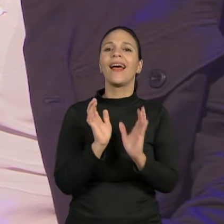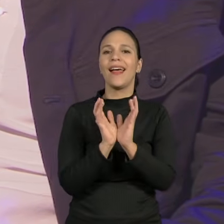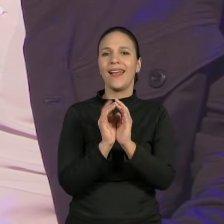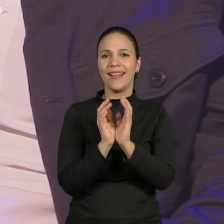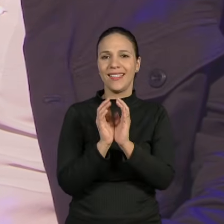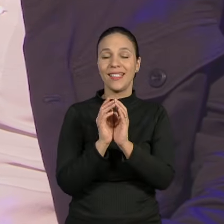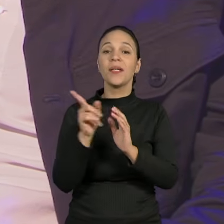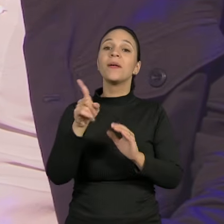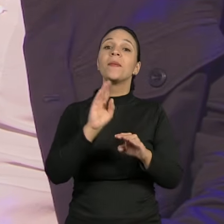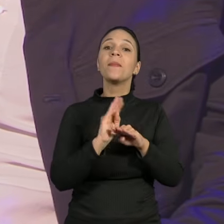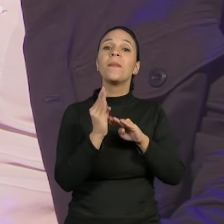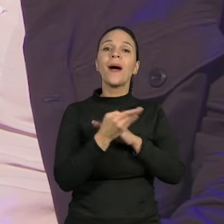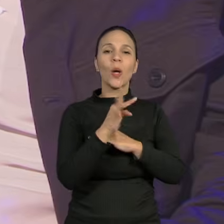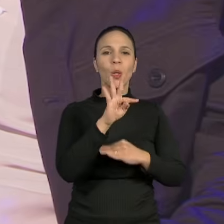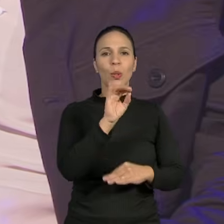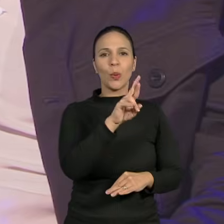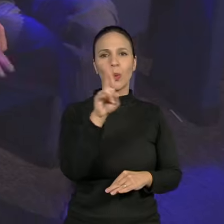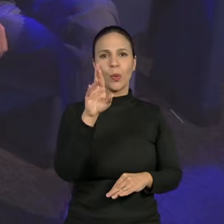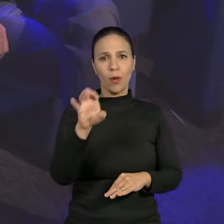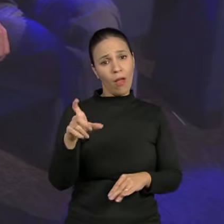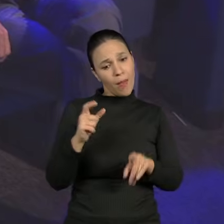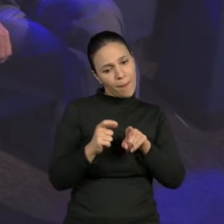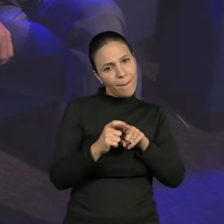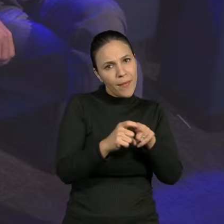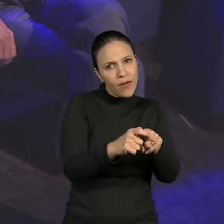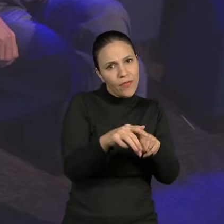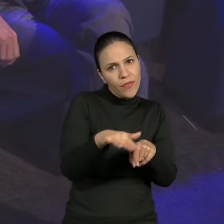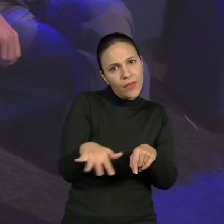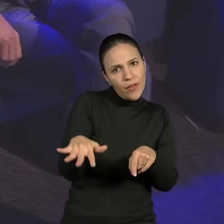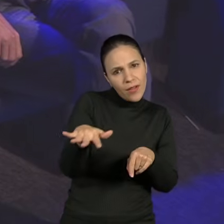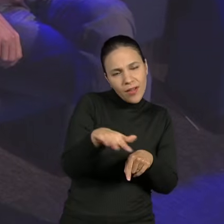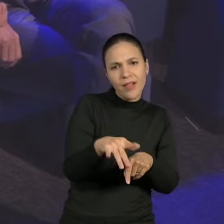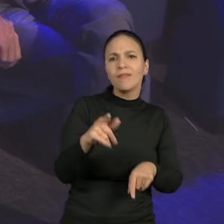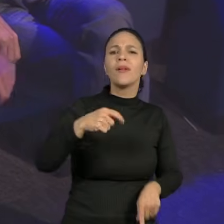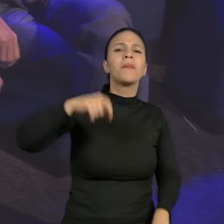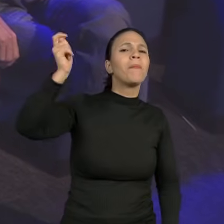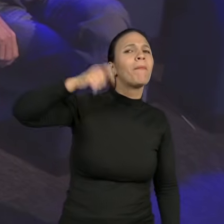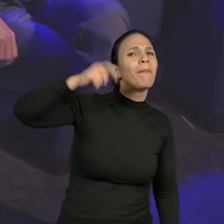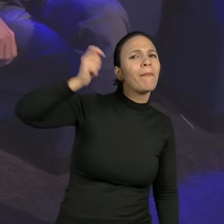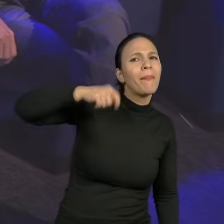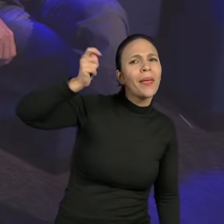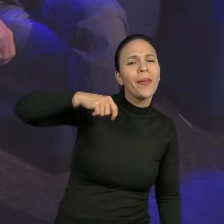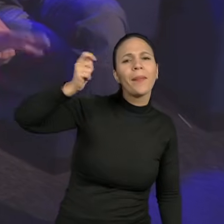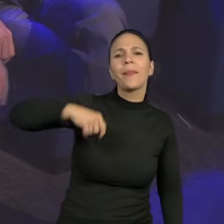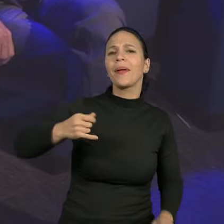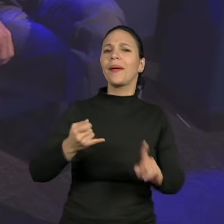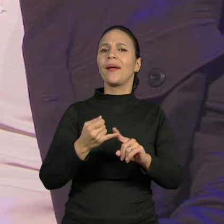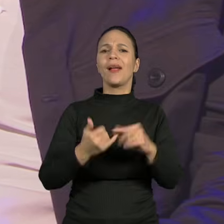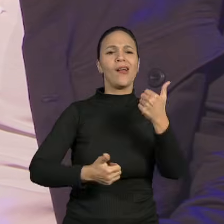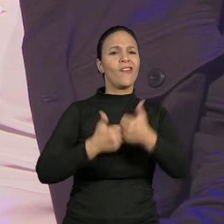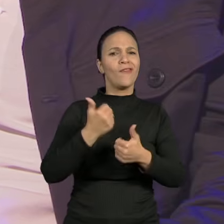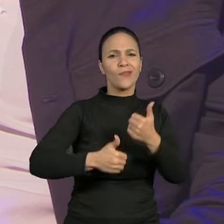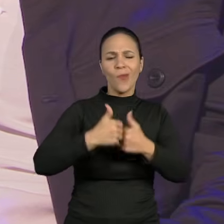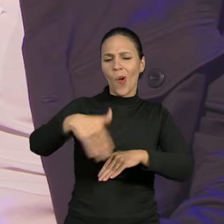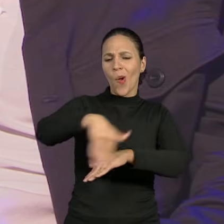da Torre, um tanto periférico ali, aquela coisa de soltar pipa e jogar bola no meio da rua. De